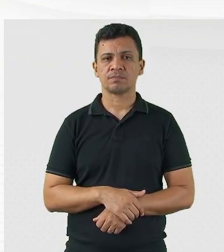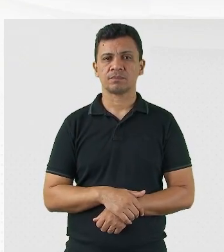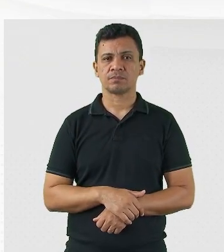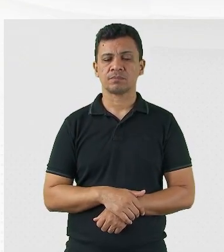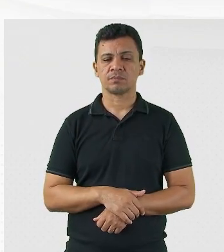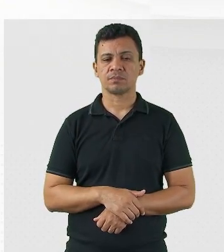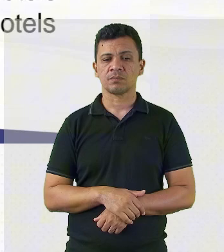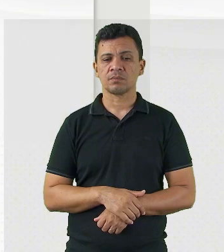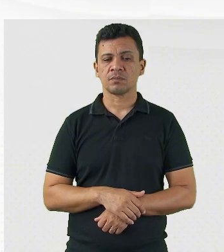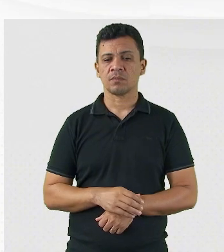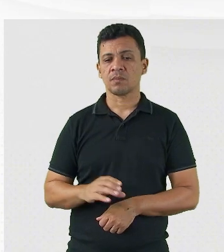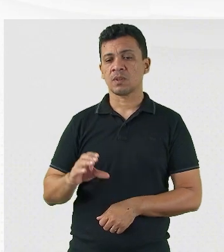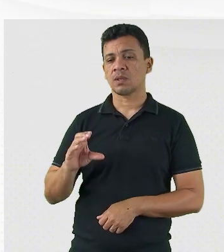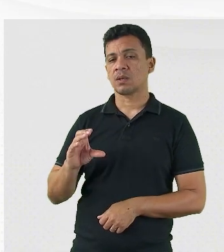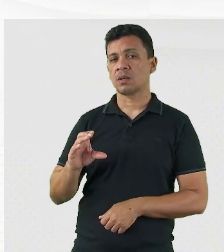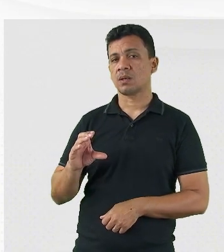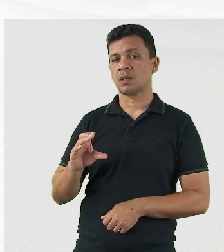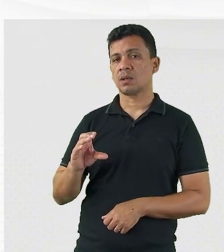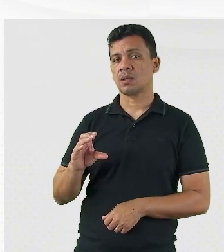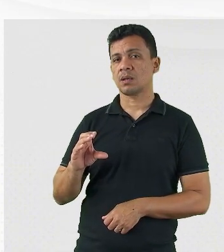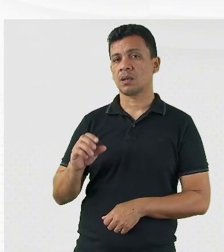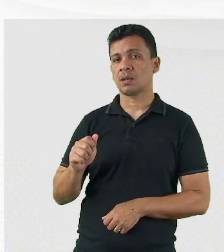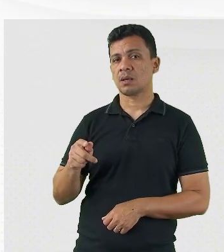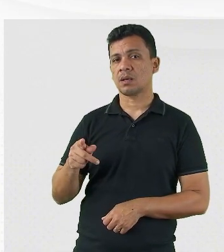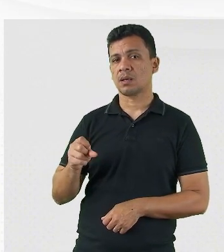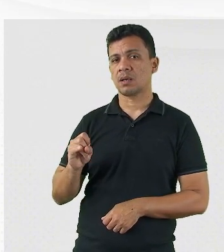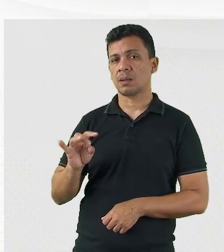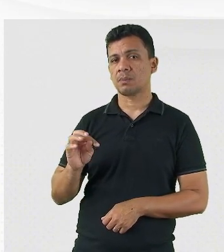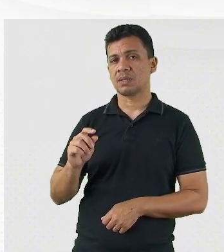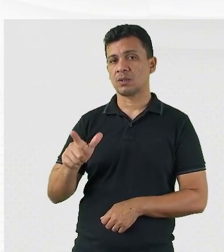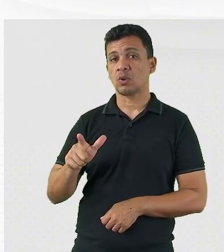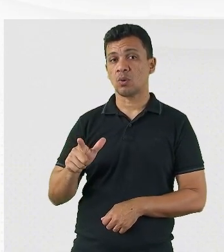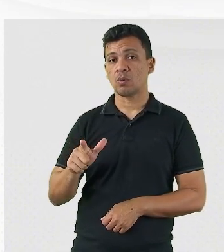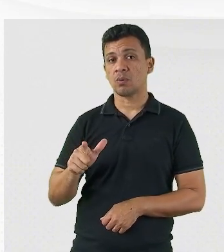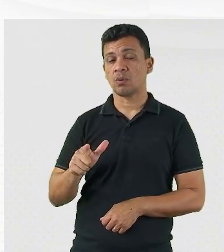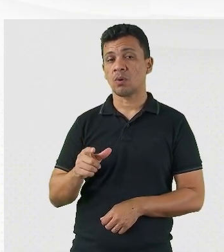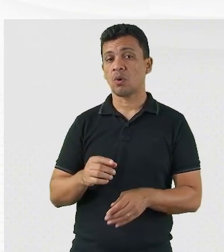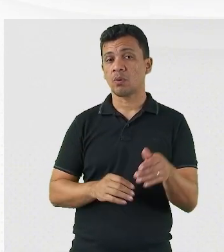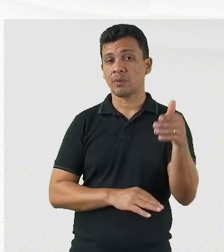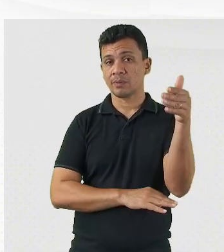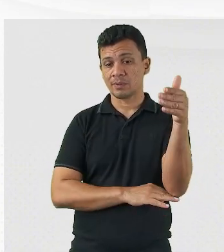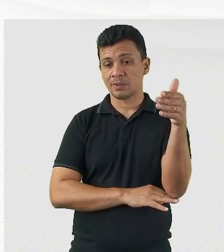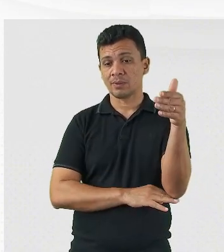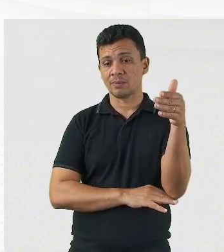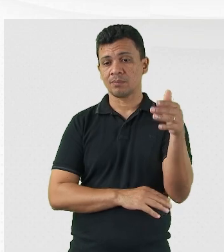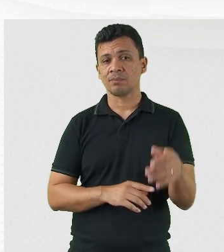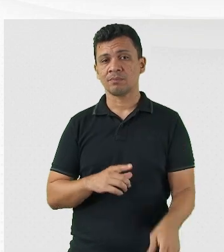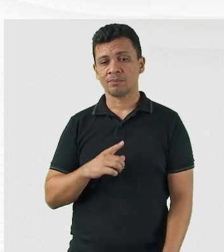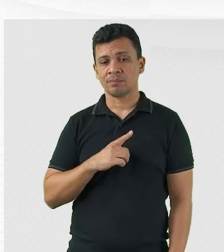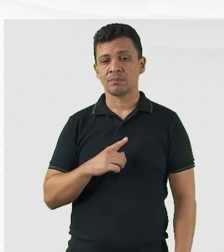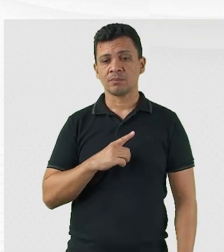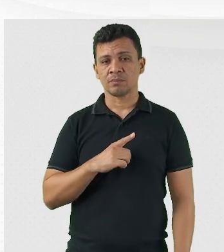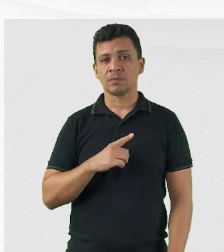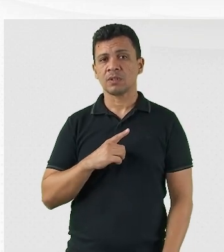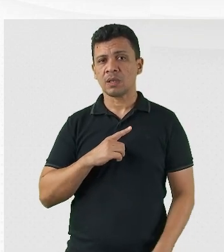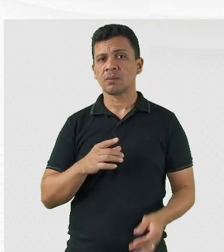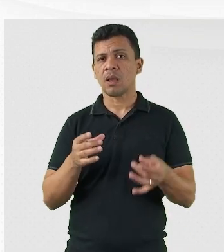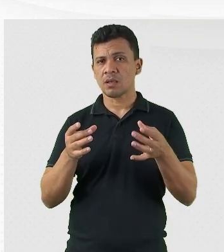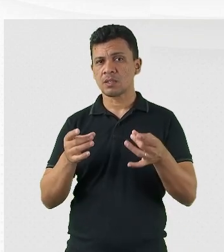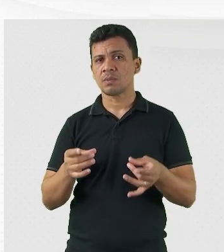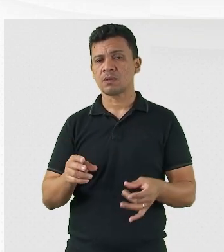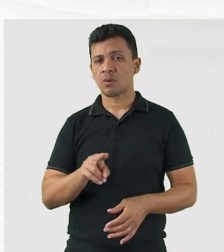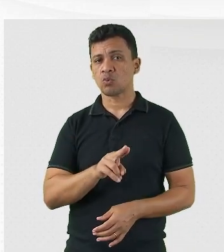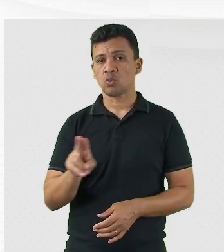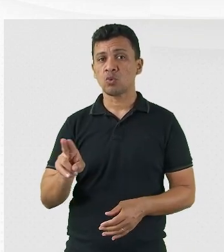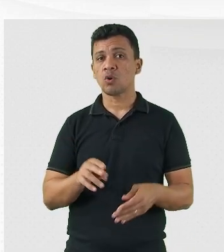Capitol Hotel, porque olha só, vamos voltar aqui para o texto que eu acabei de identificar. Nós temos ali também a especificação do nome